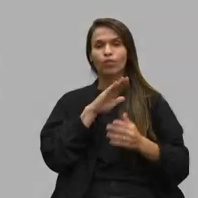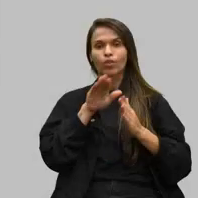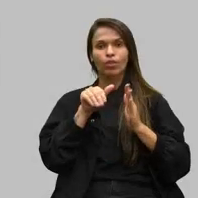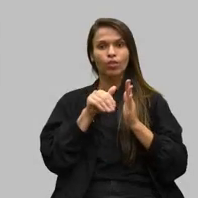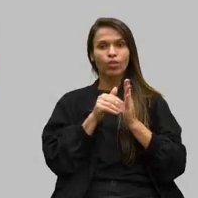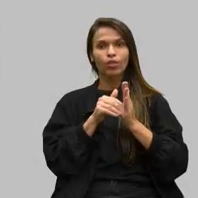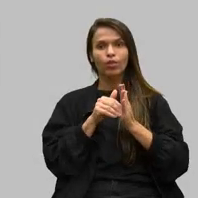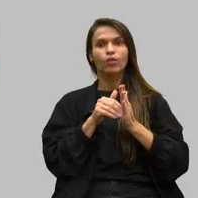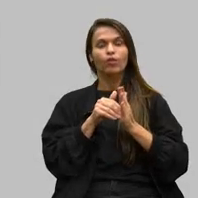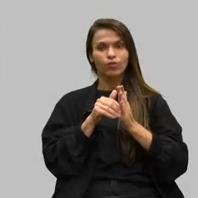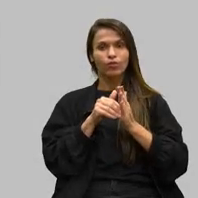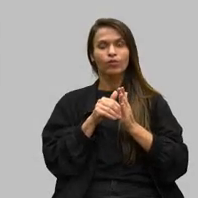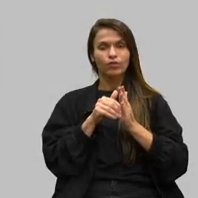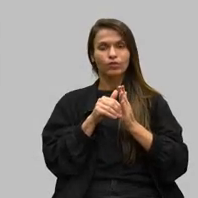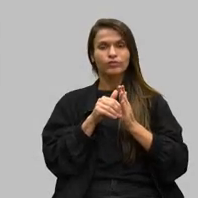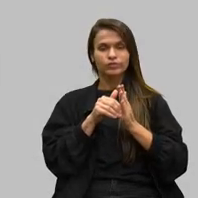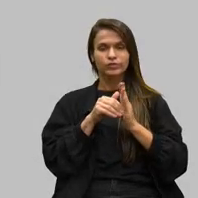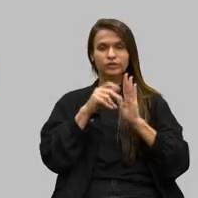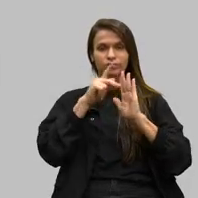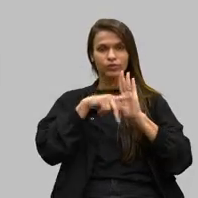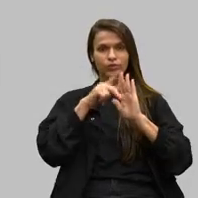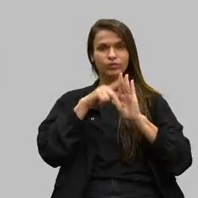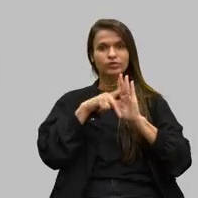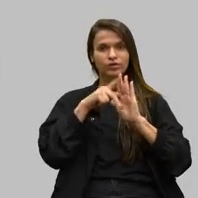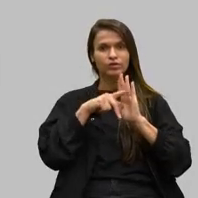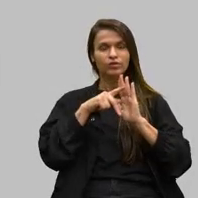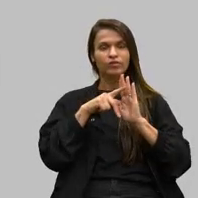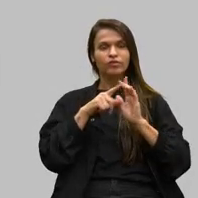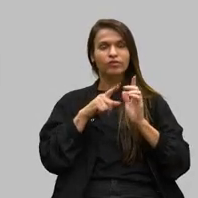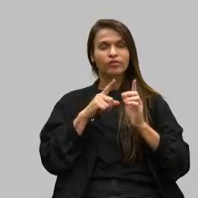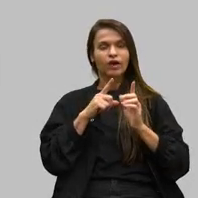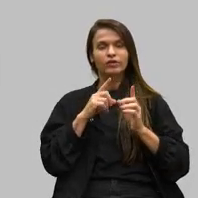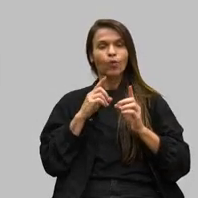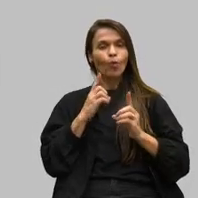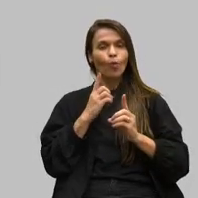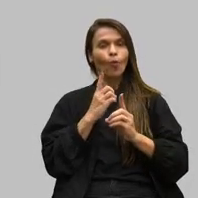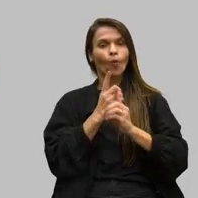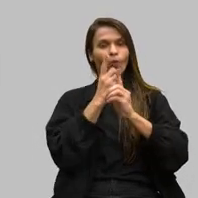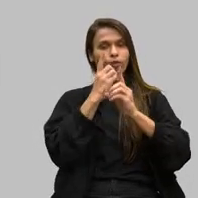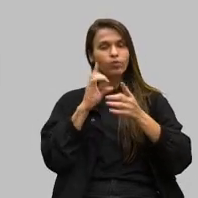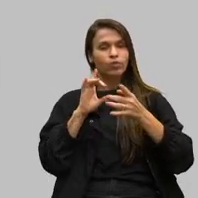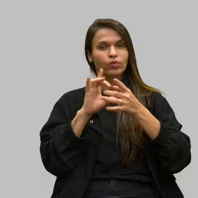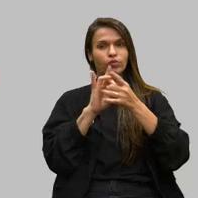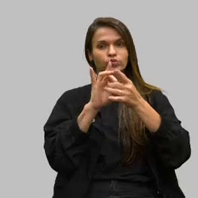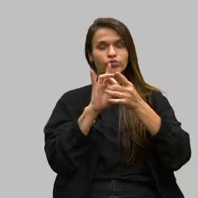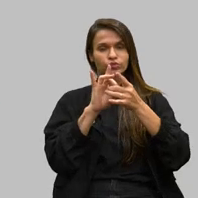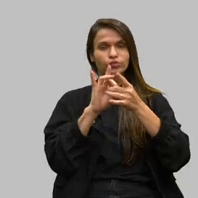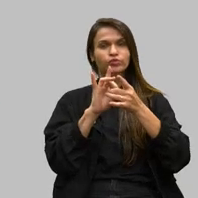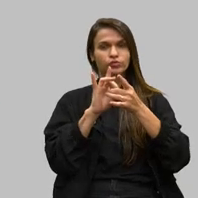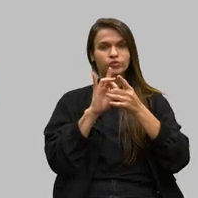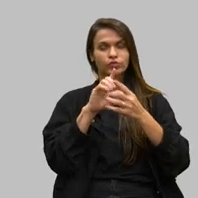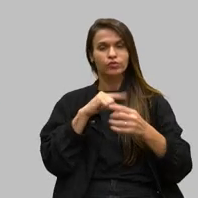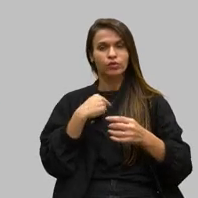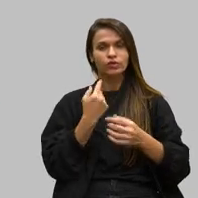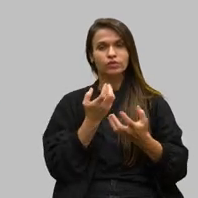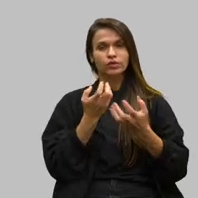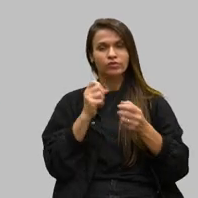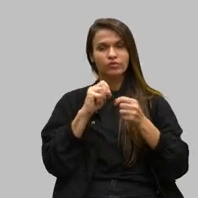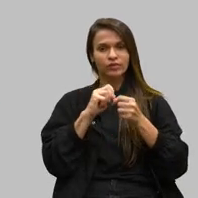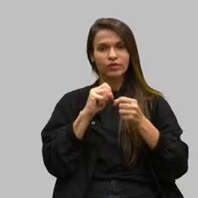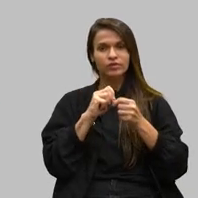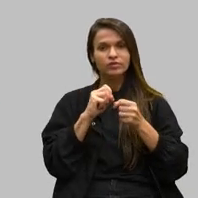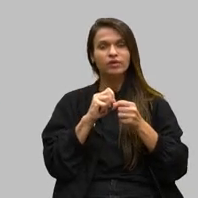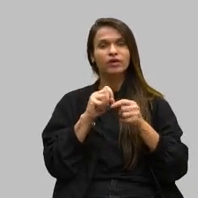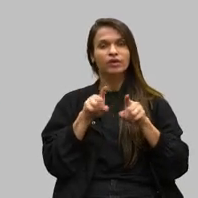vida da mulher e esse projeto vai ir ao encontro do que nós estamos fazendo e vamos tentar juntar exatamente o que nós temos